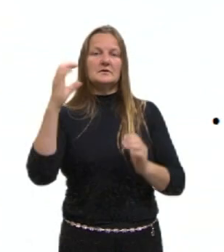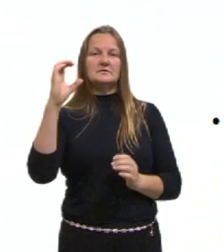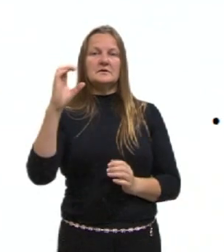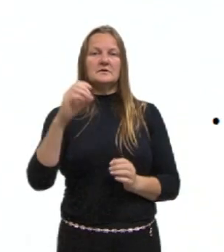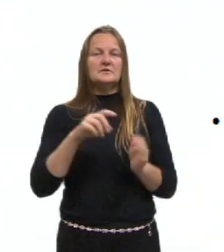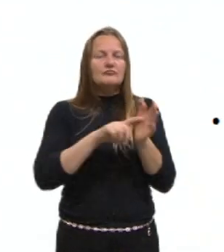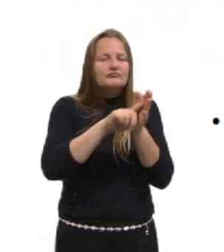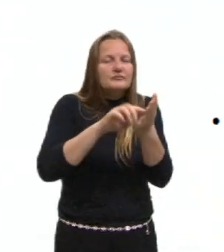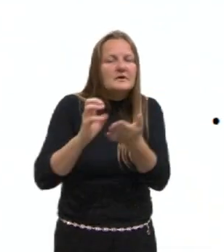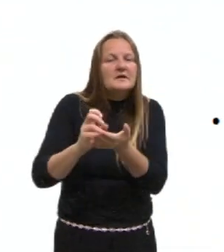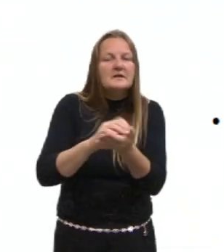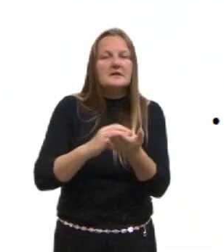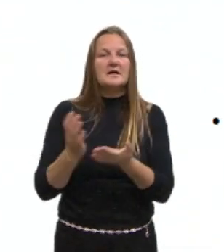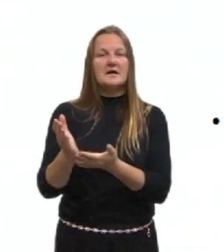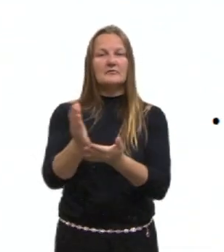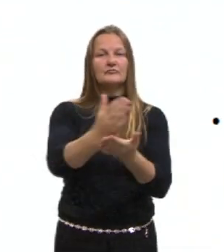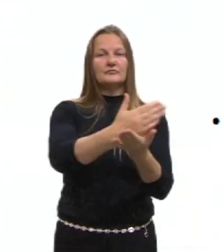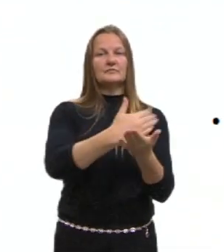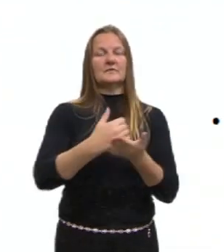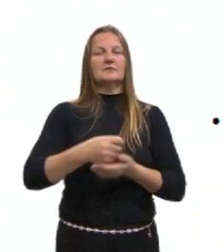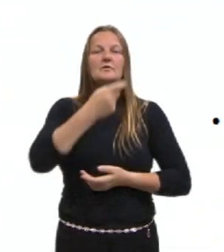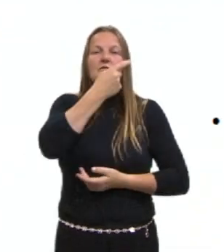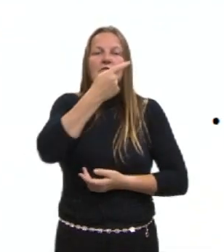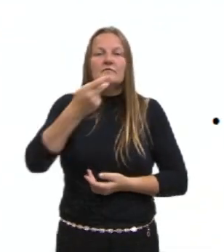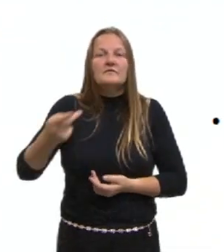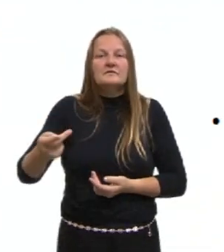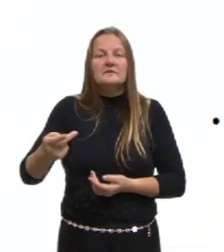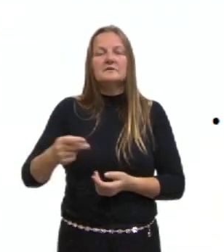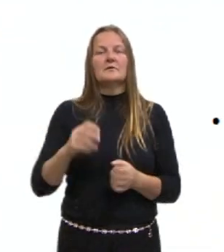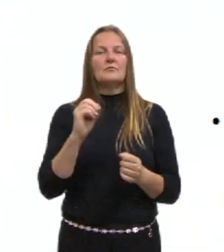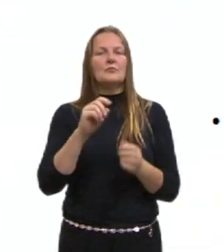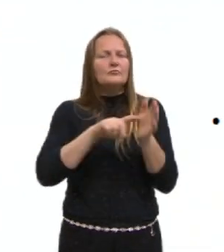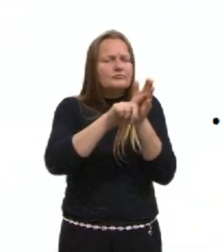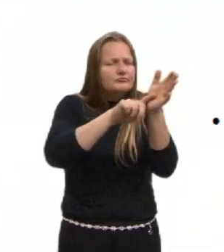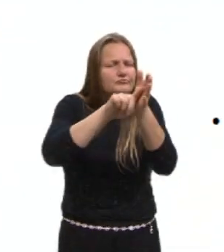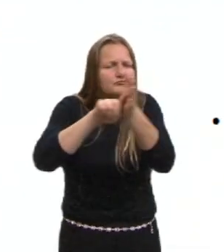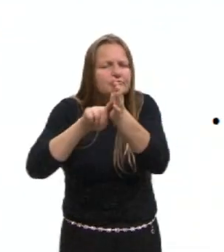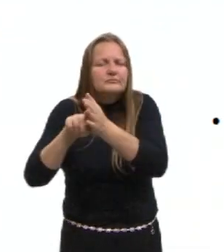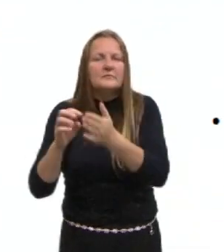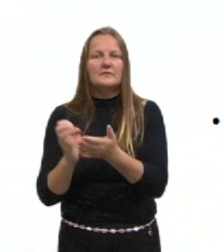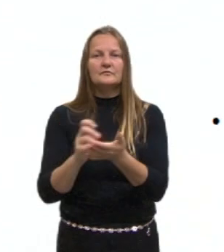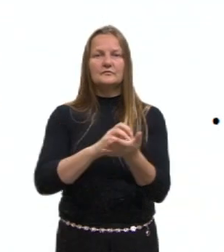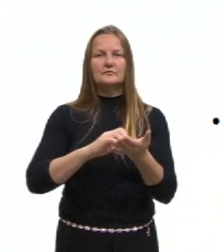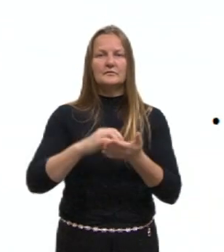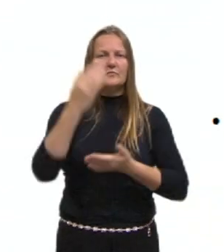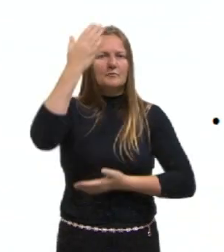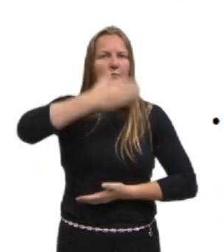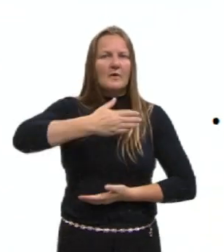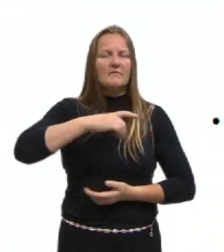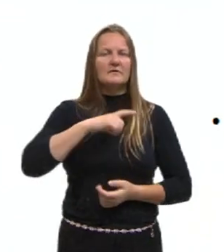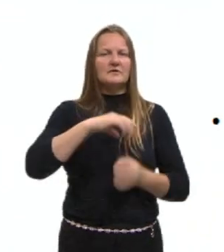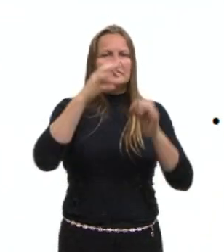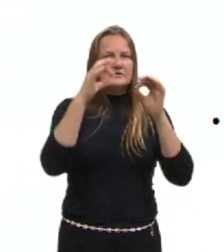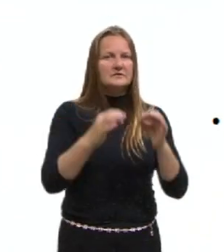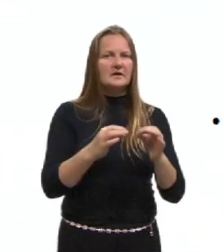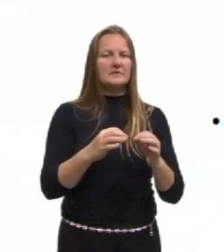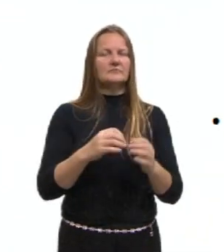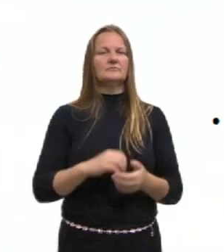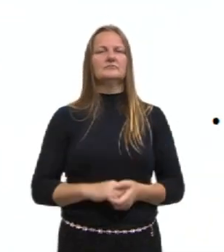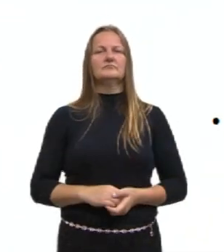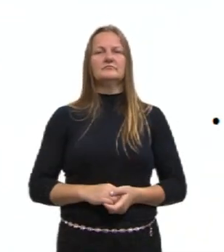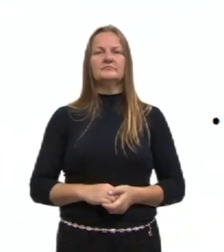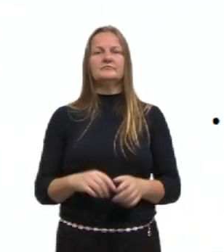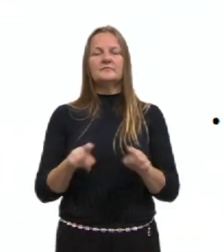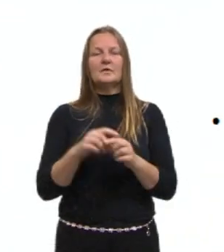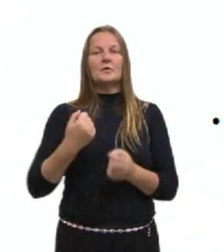de dados, visita, né, verificação desses dados. Tu vai lá, visita, comprova se está sendo coletado do jeito correto,